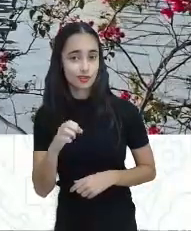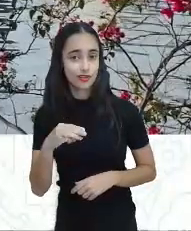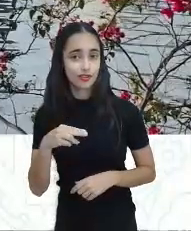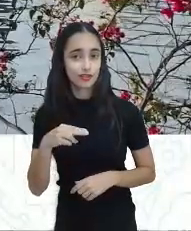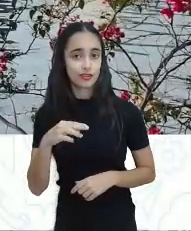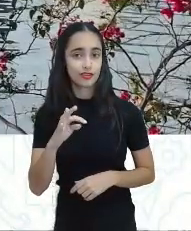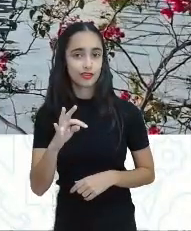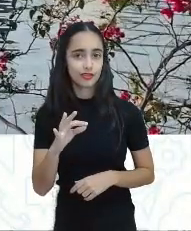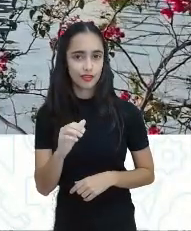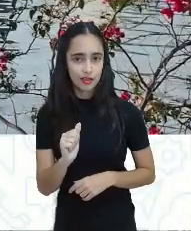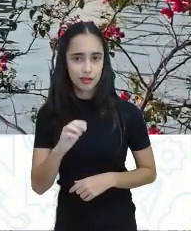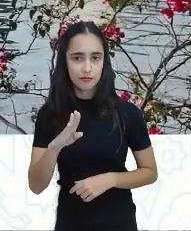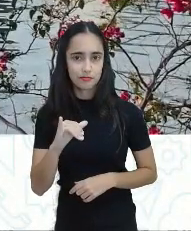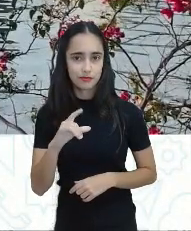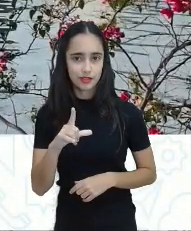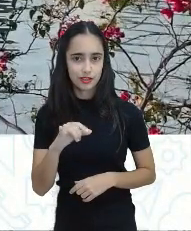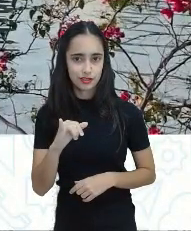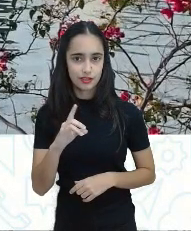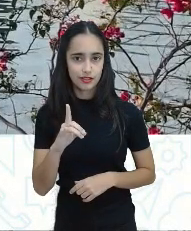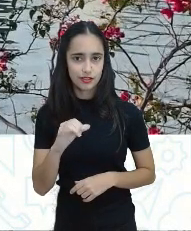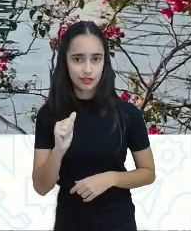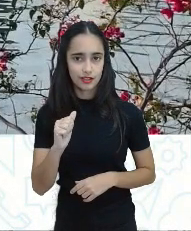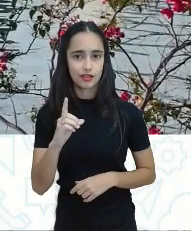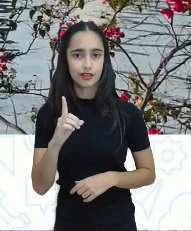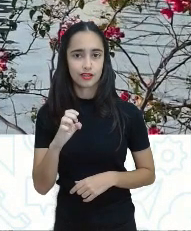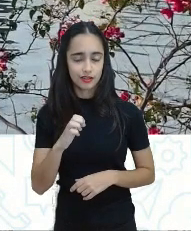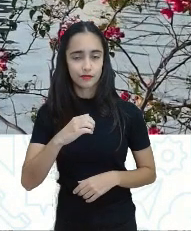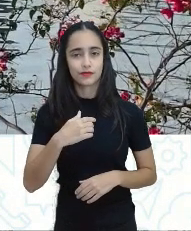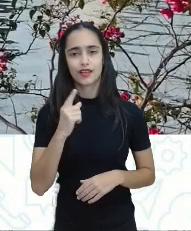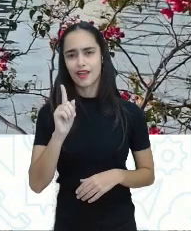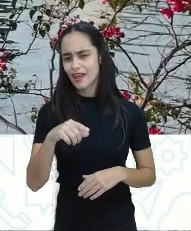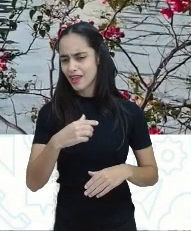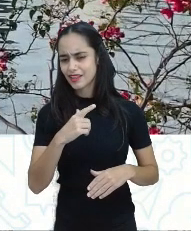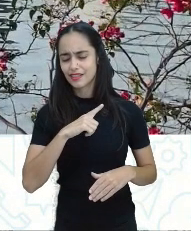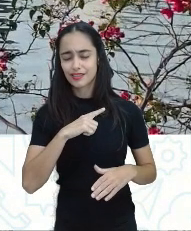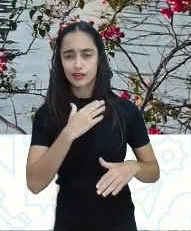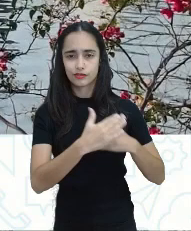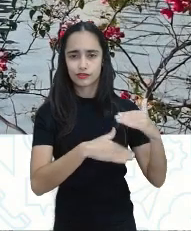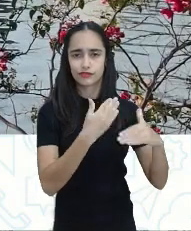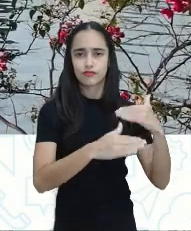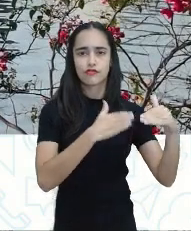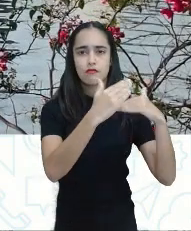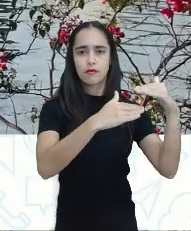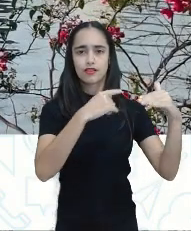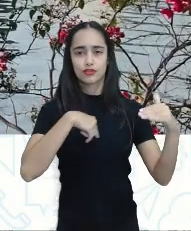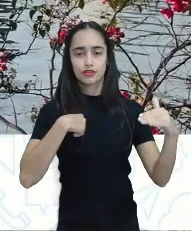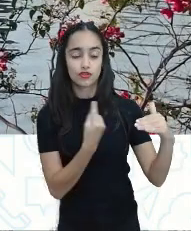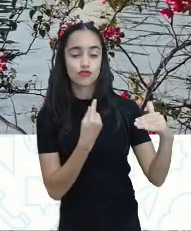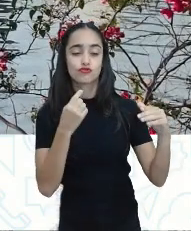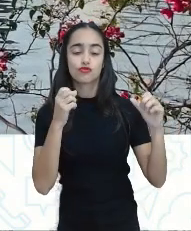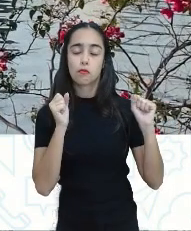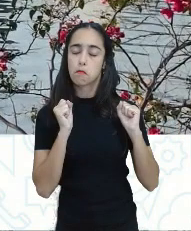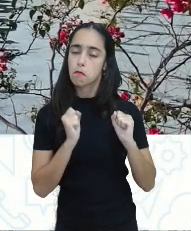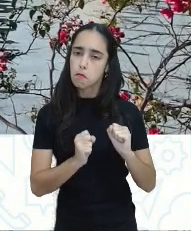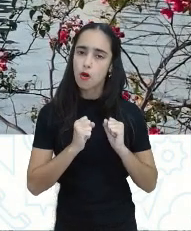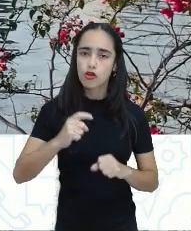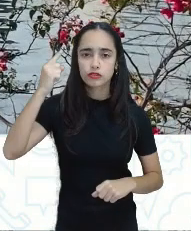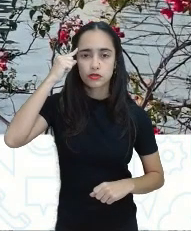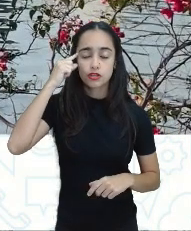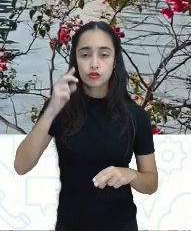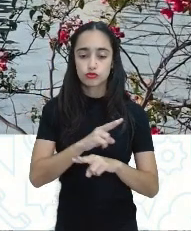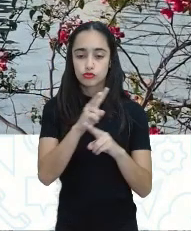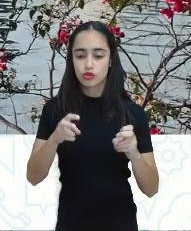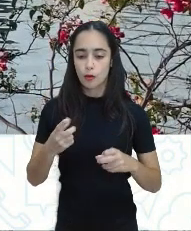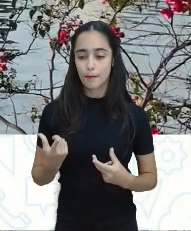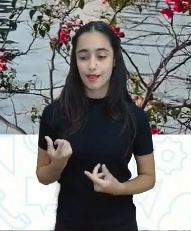um desenvolvimento onde a gente possa colocar um olhar sobre as questões econômicas, porque é um